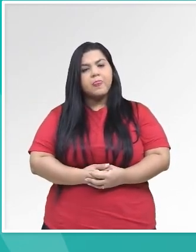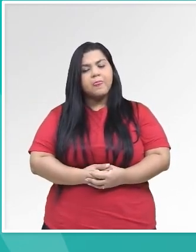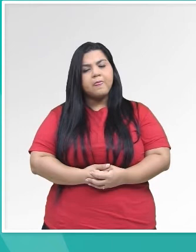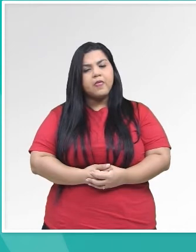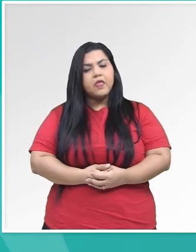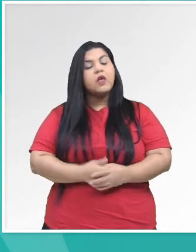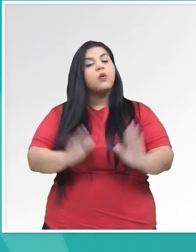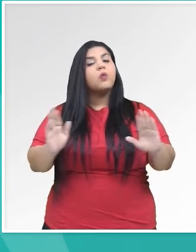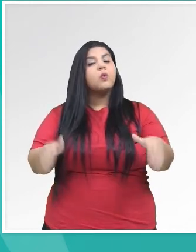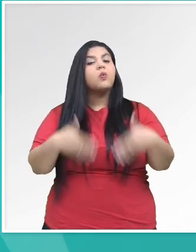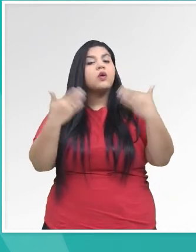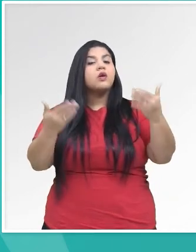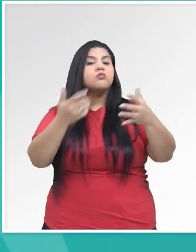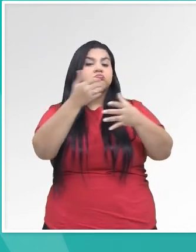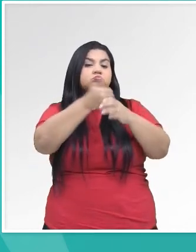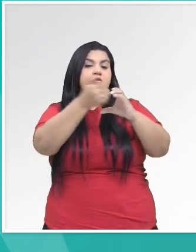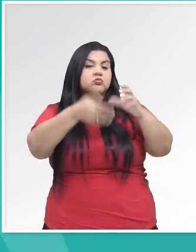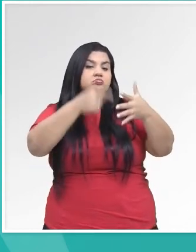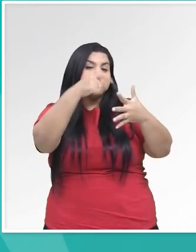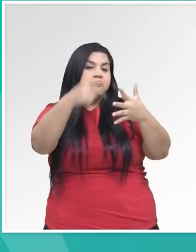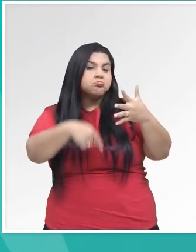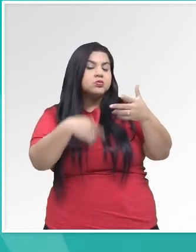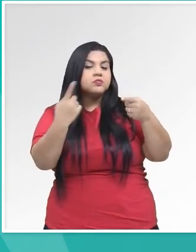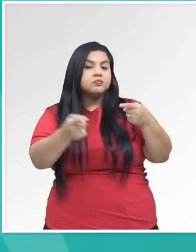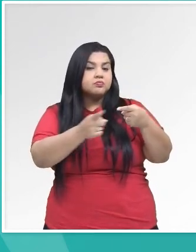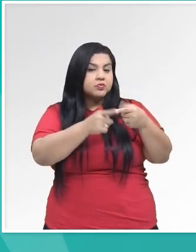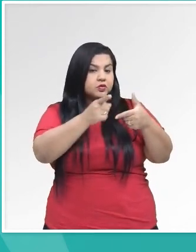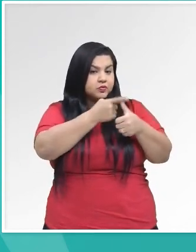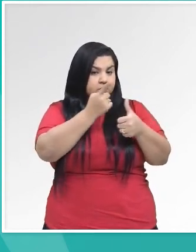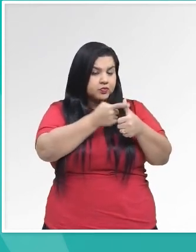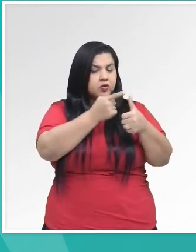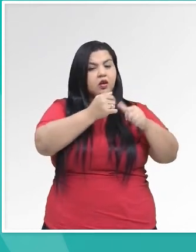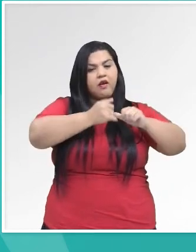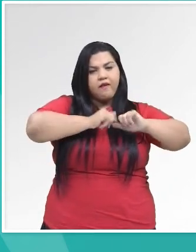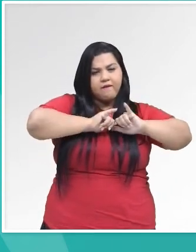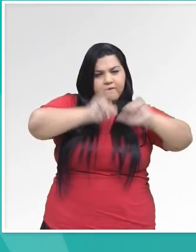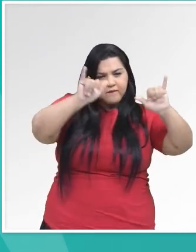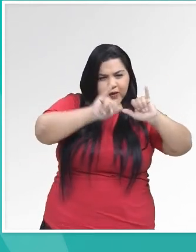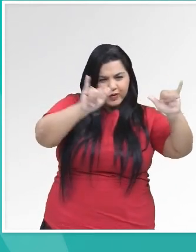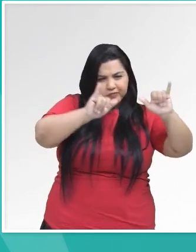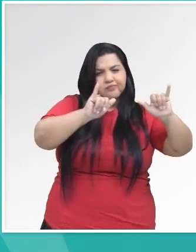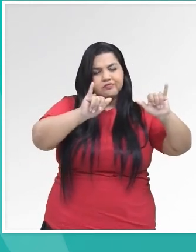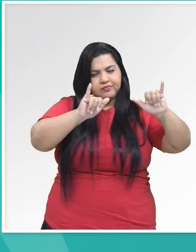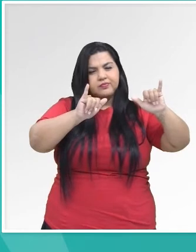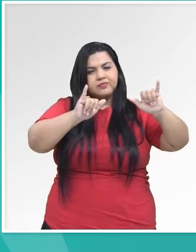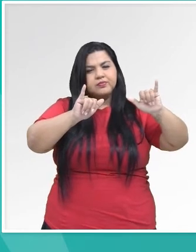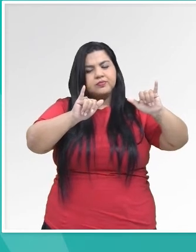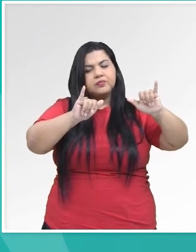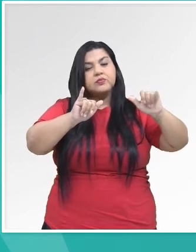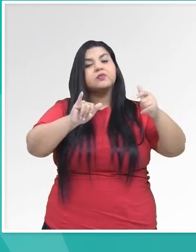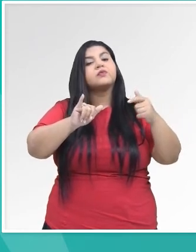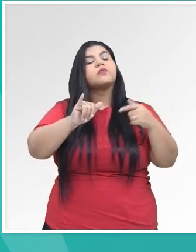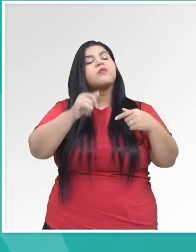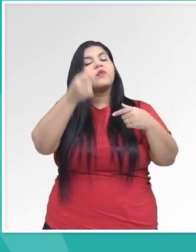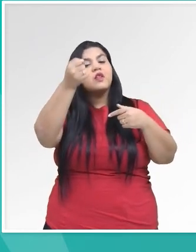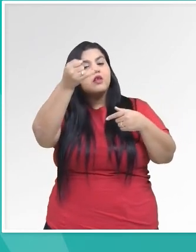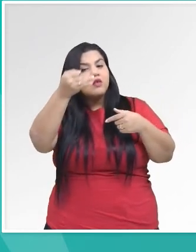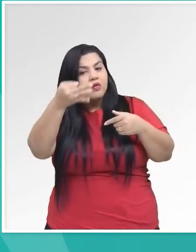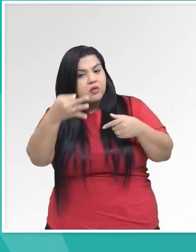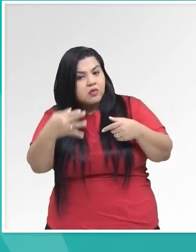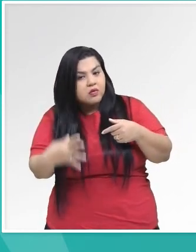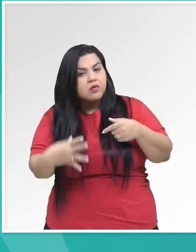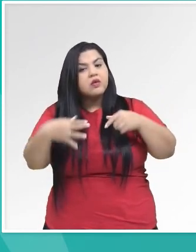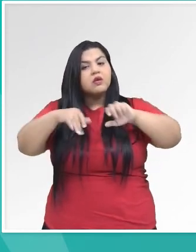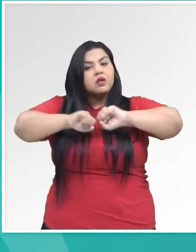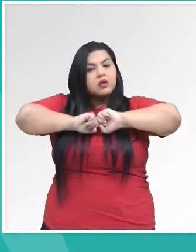que característica ele traz? Ele é informativo, nós já vimos, né? Ele é explicativo,